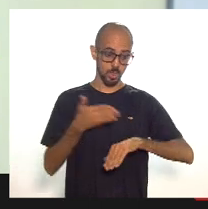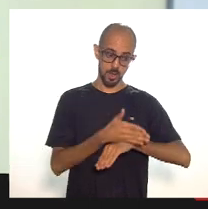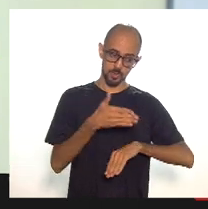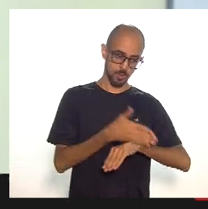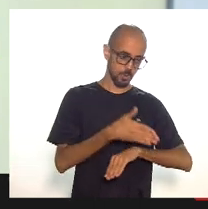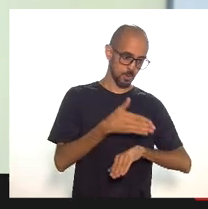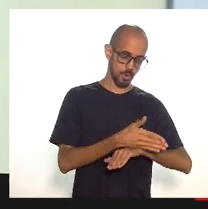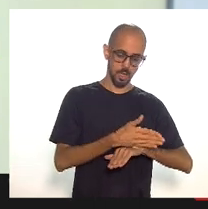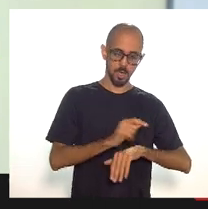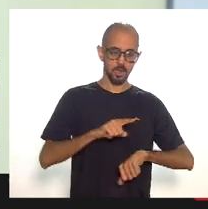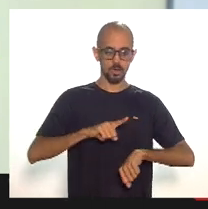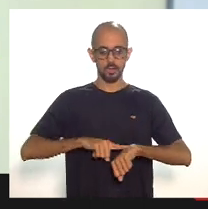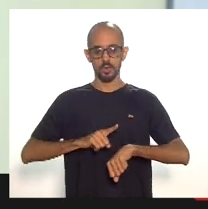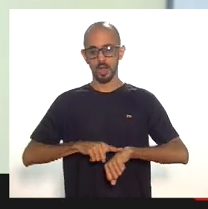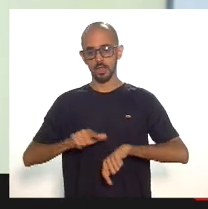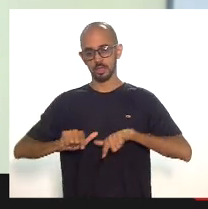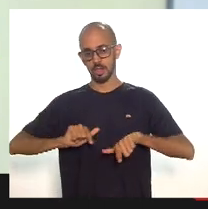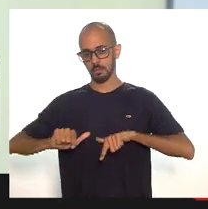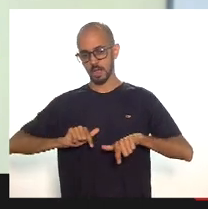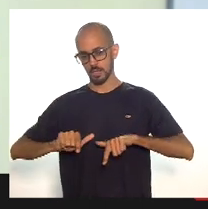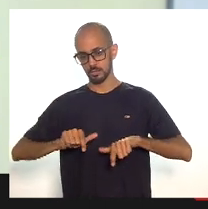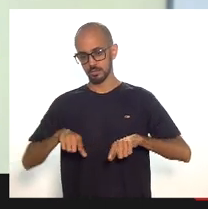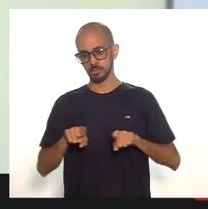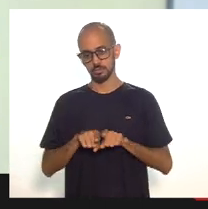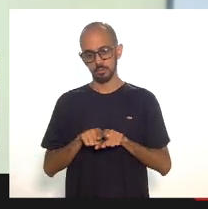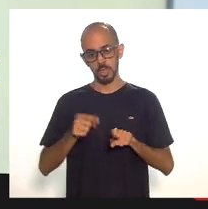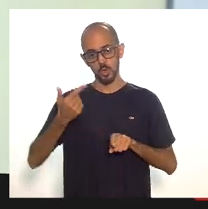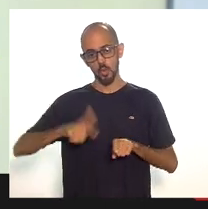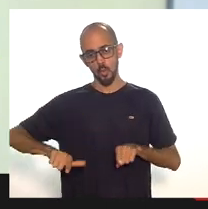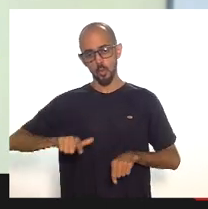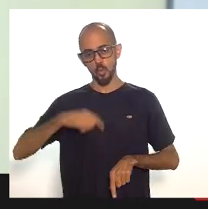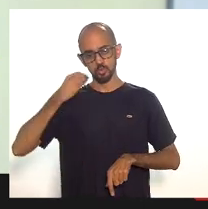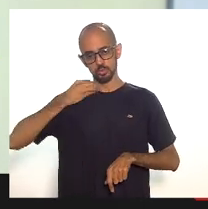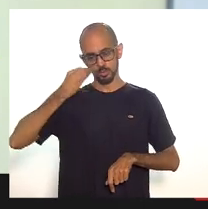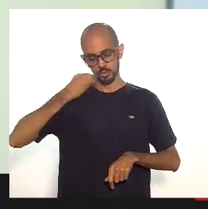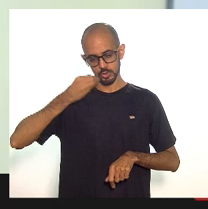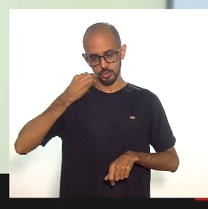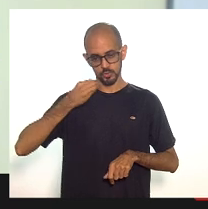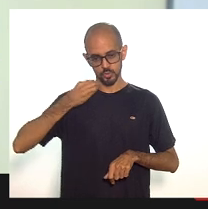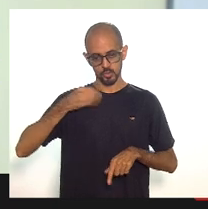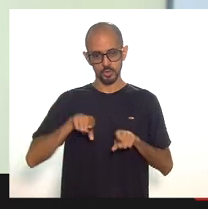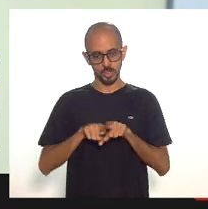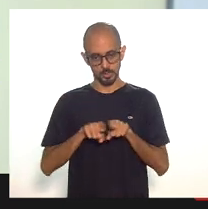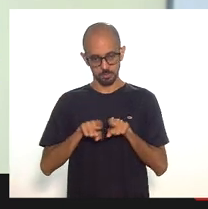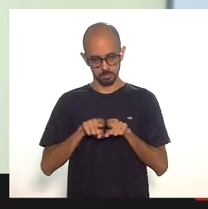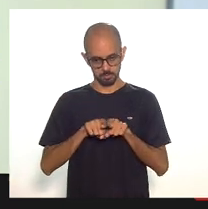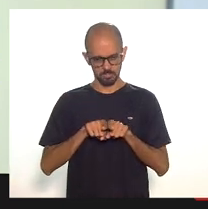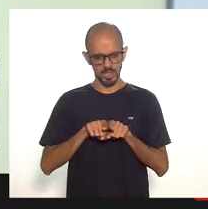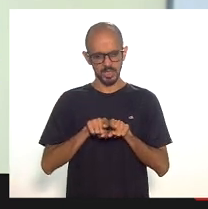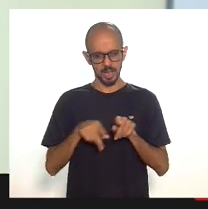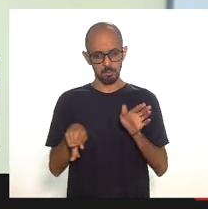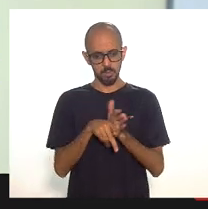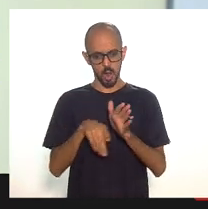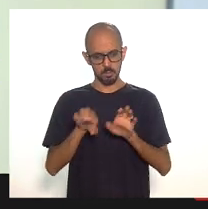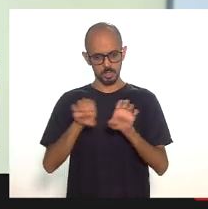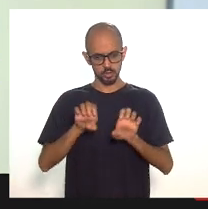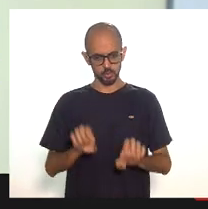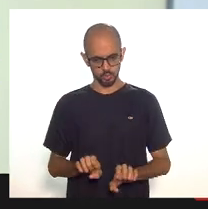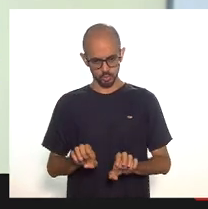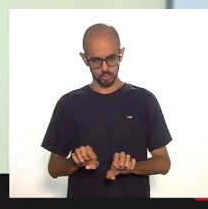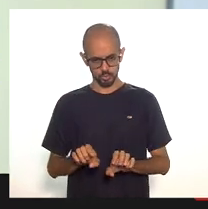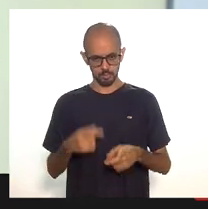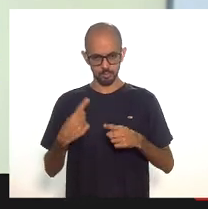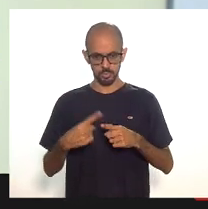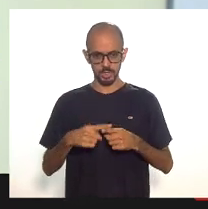horária. Então, isso aí, entre outros motivos, né, inclusive estruturais, porque são anos